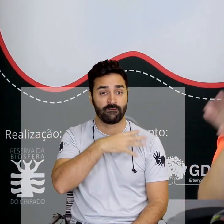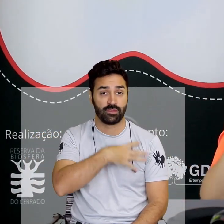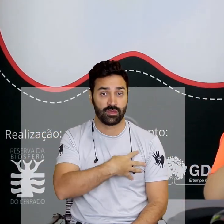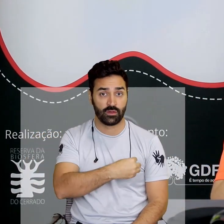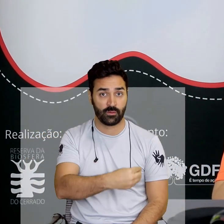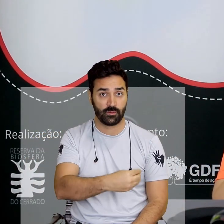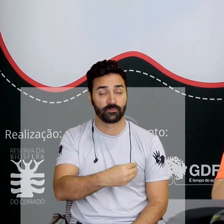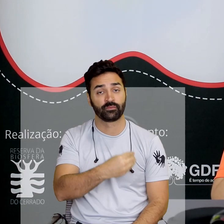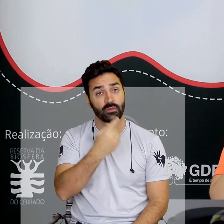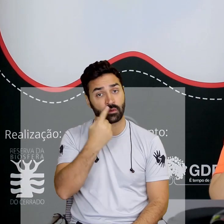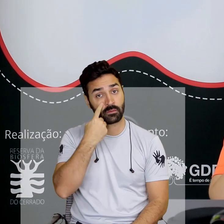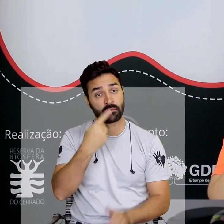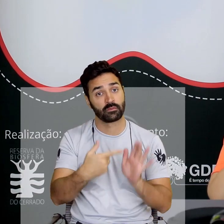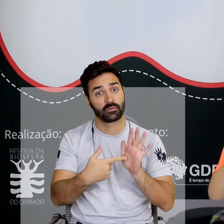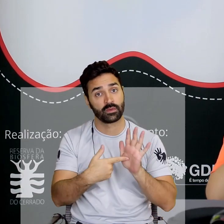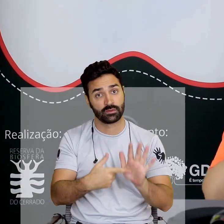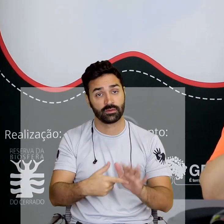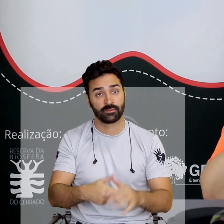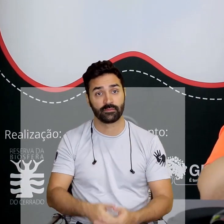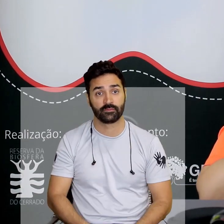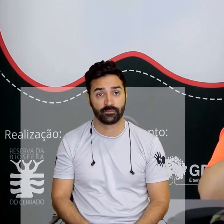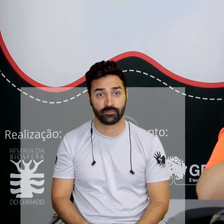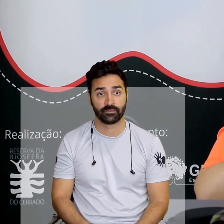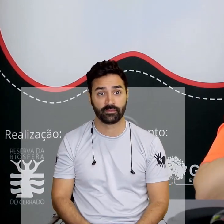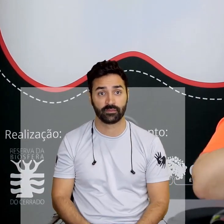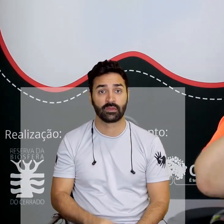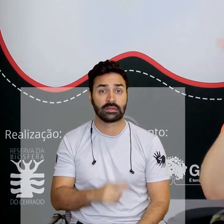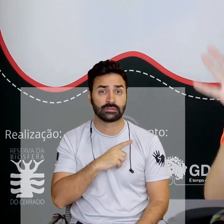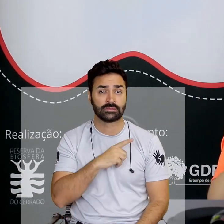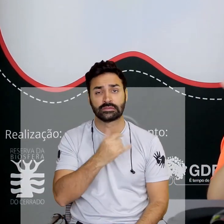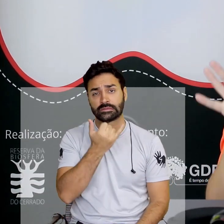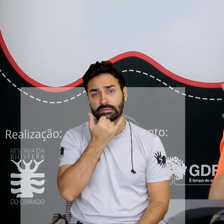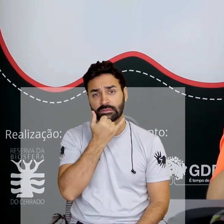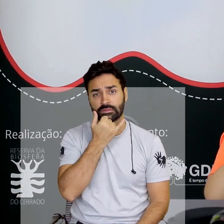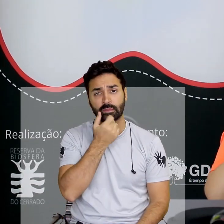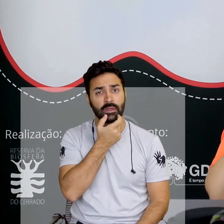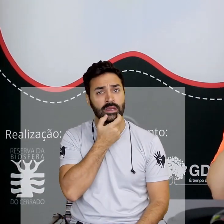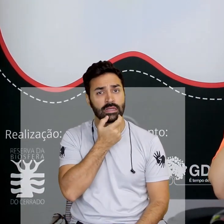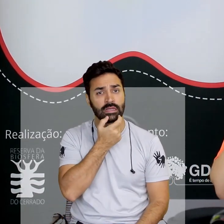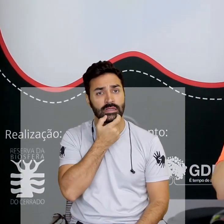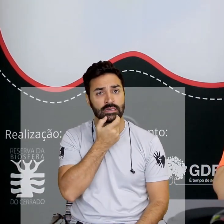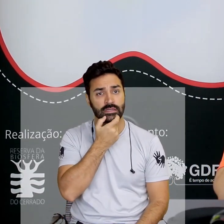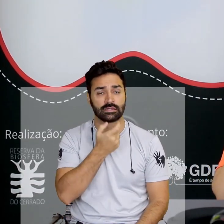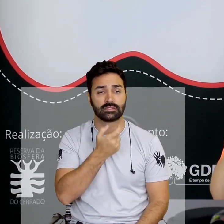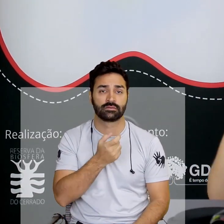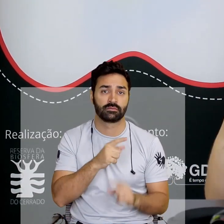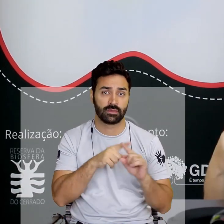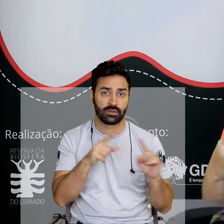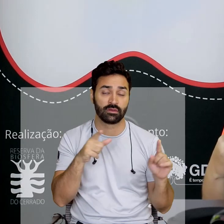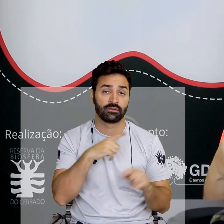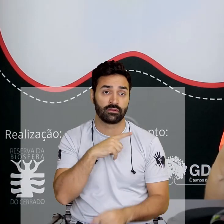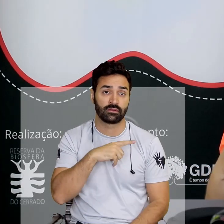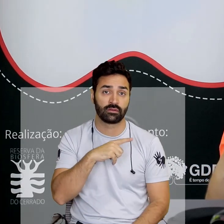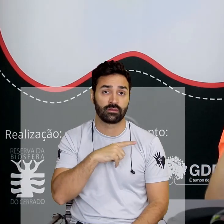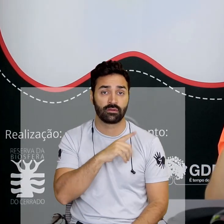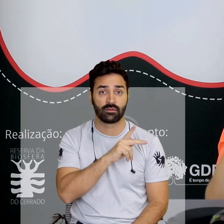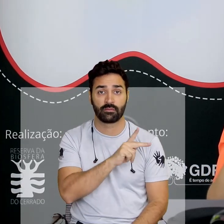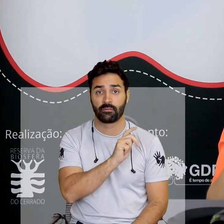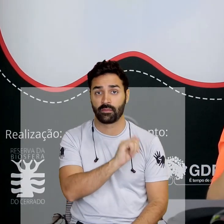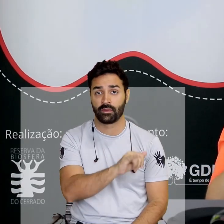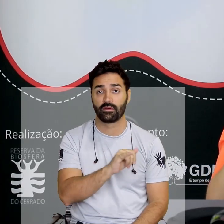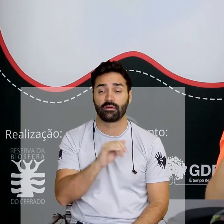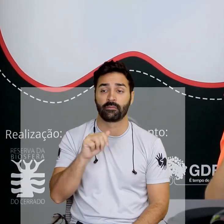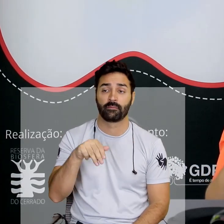vamos para o que está escrito ali, father and mother. Desculpa, tá em inglês, a imagem tá assim, mas a gente tem pai e mãe.